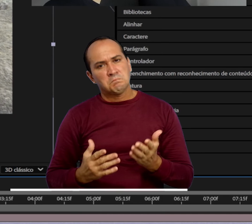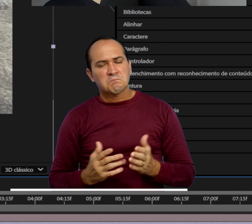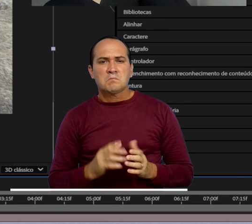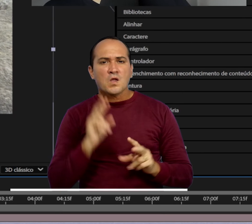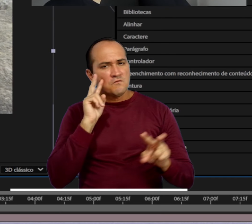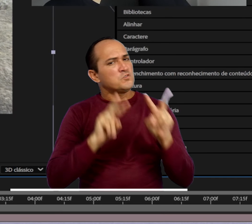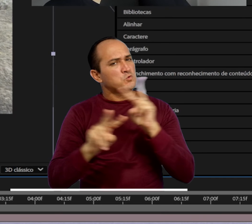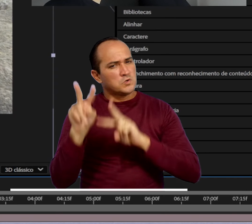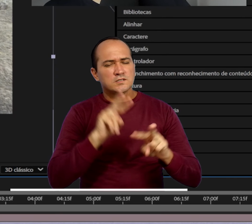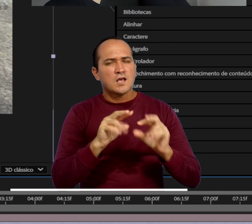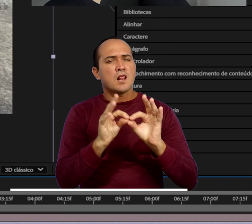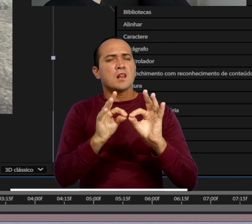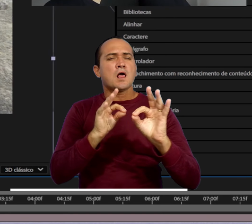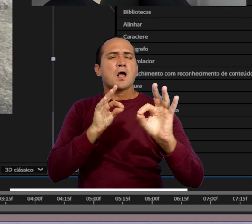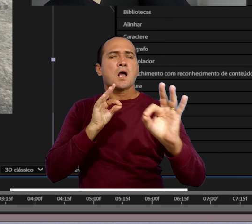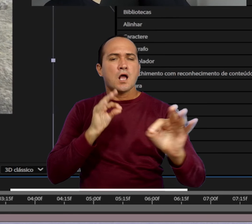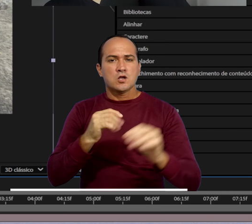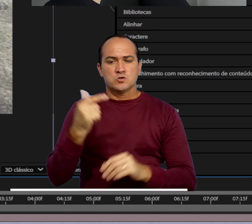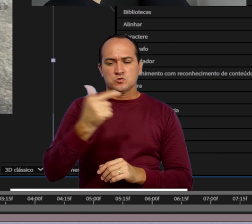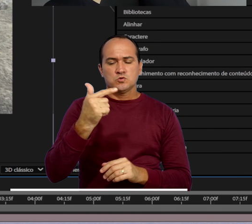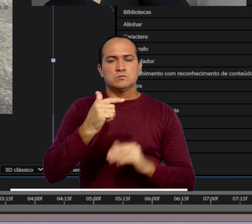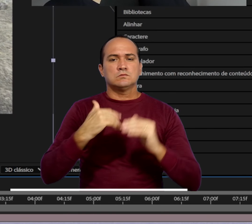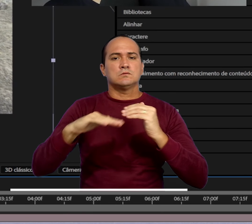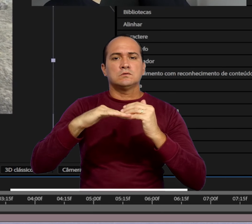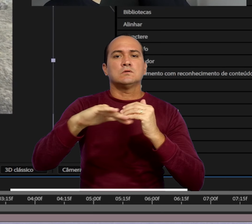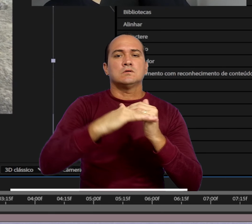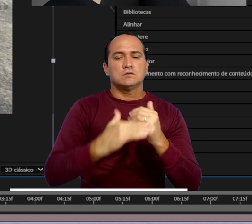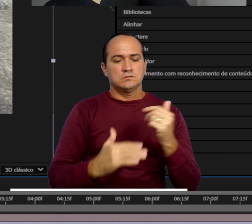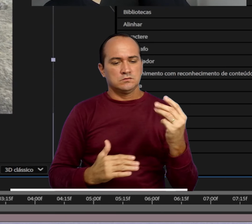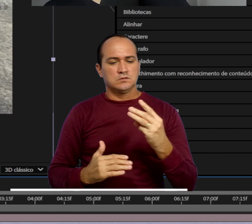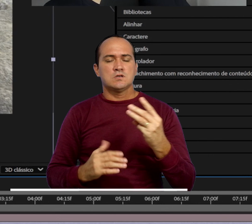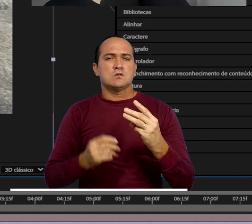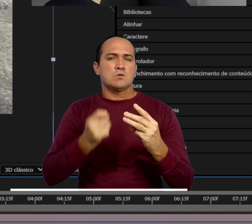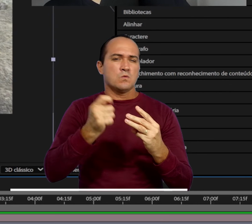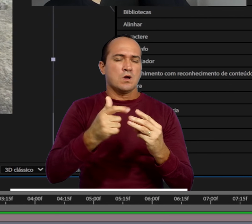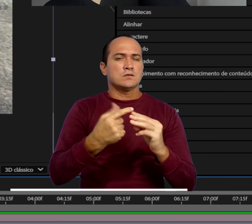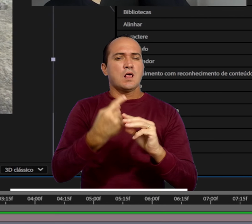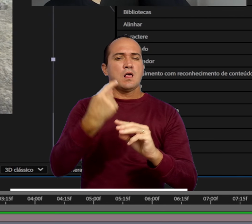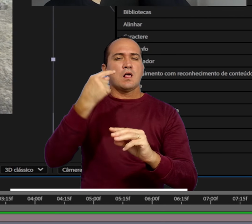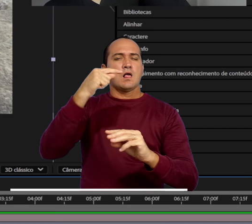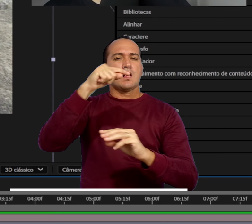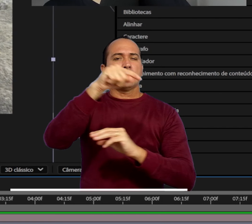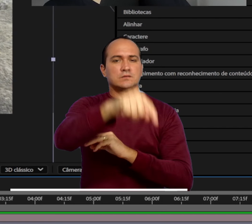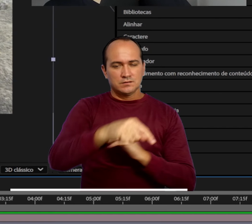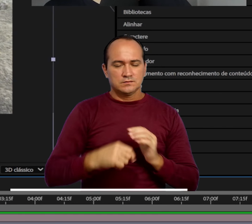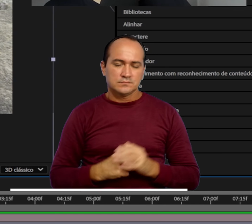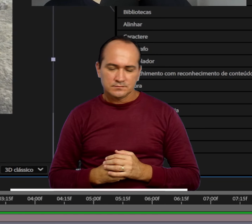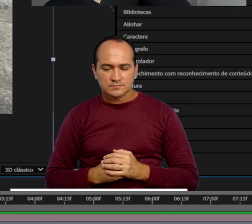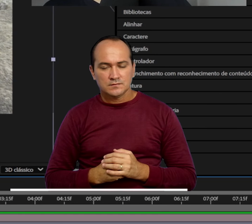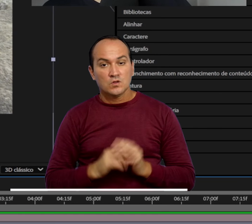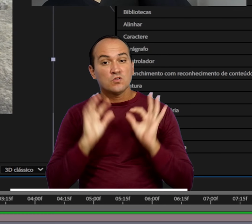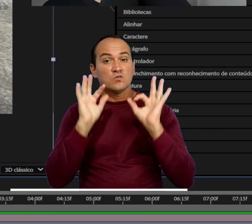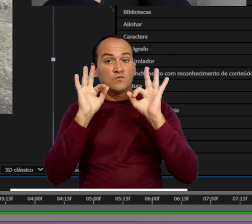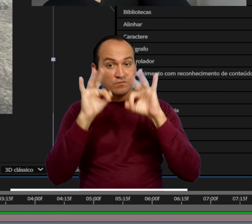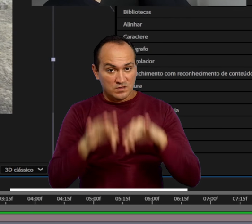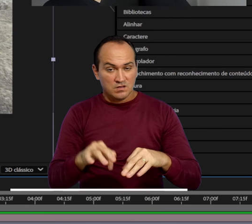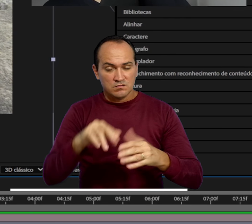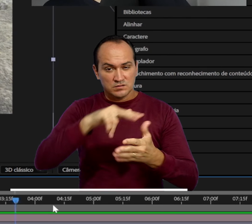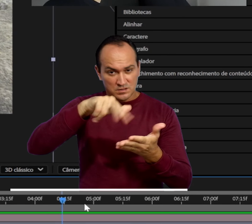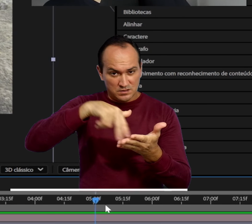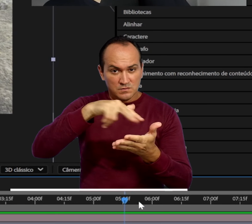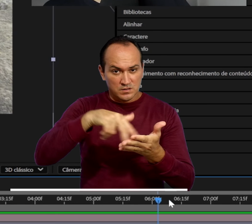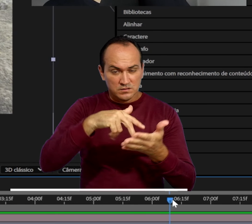baixa, tá? Eu estou conseguindo visualizar, ó, tipo lá no segundo plano, né? Aliás, quase o terceiro plano, lá atrás, ó, ela está assim. E aí no